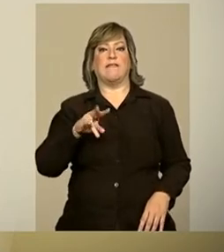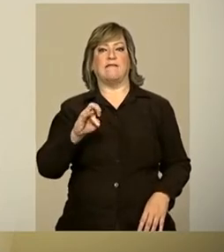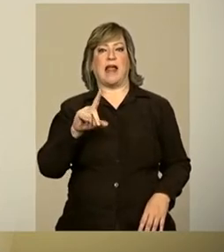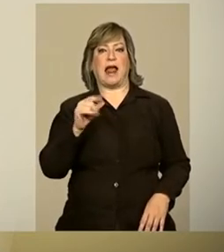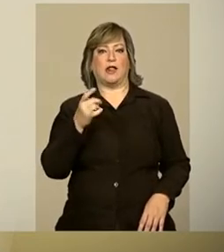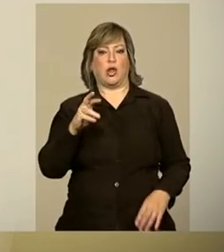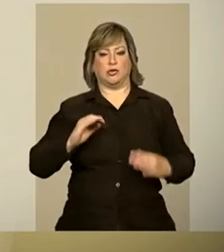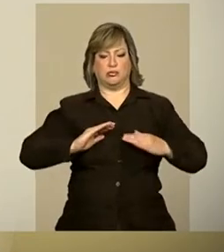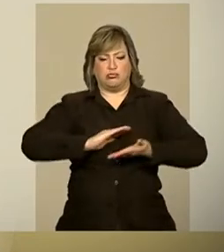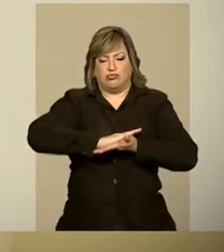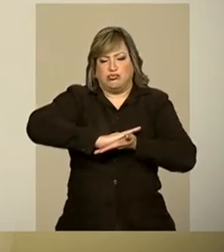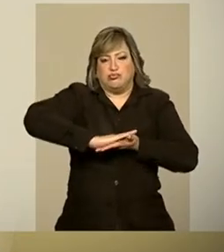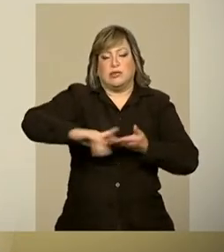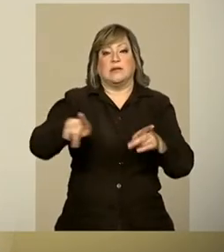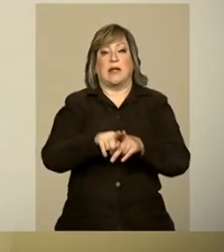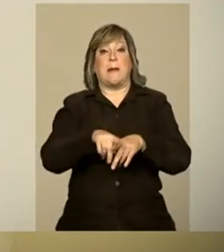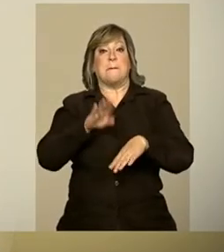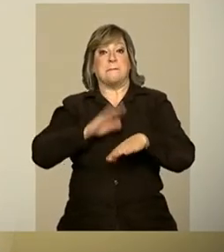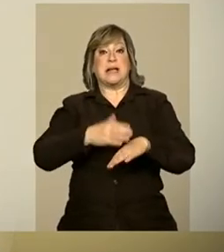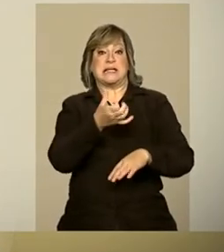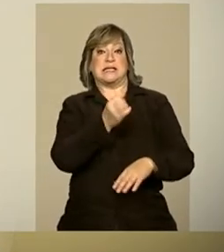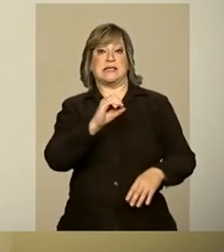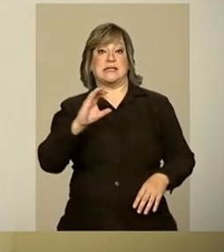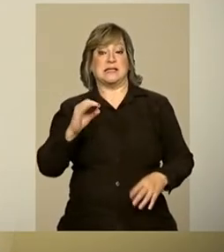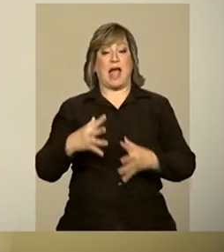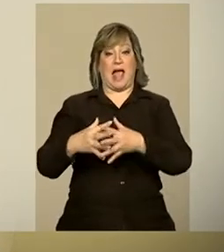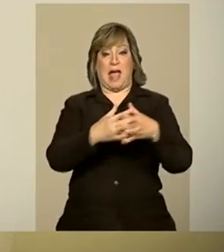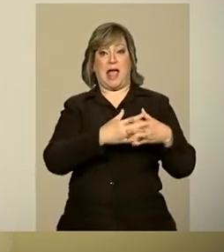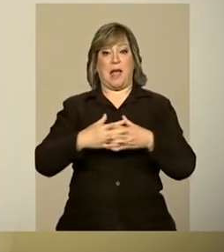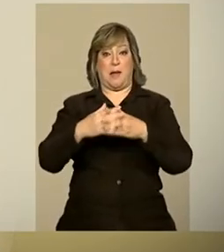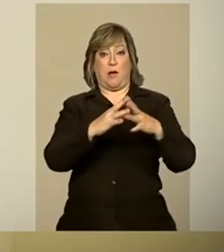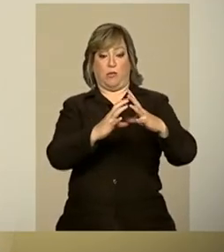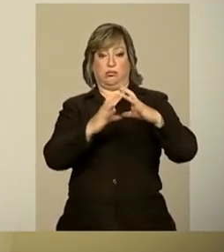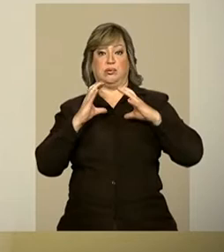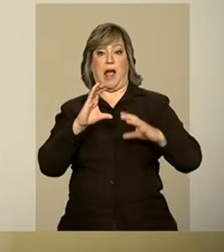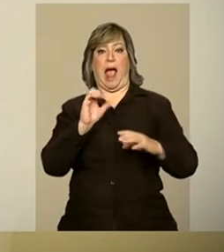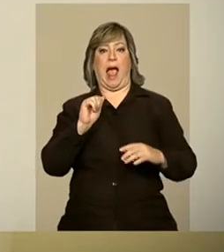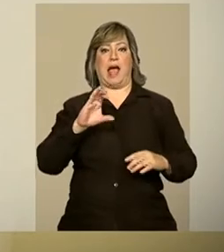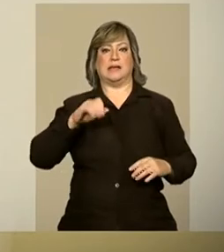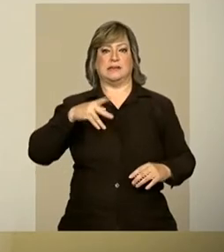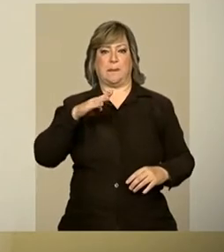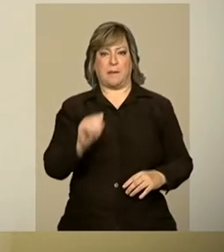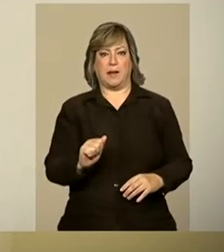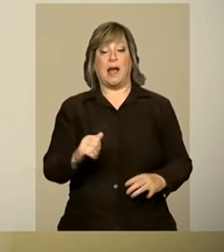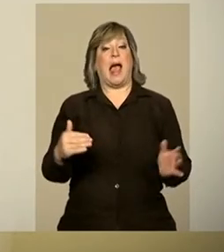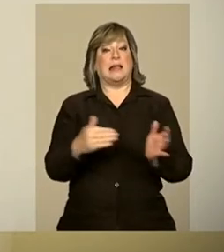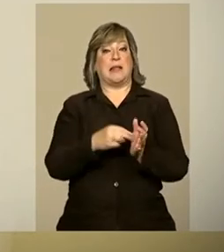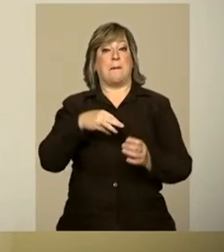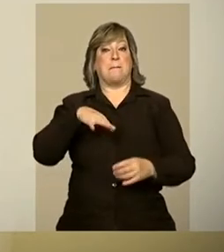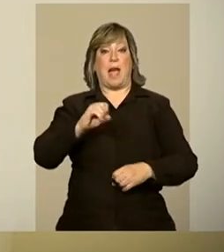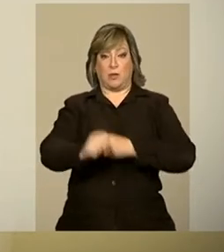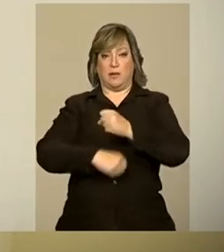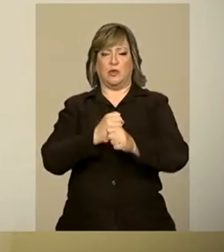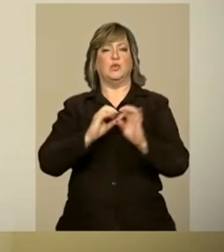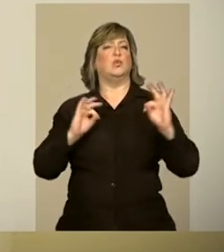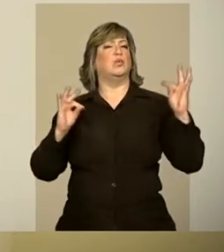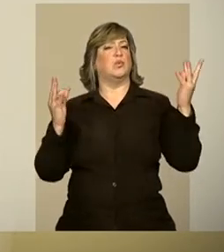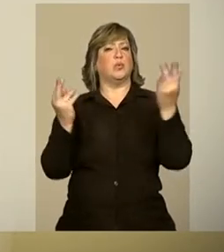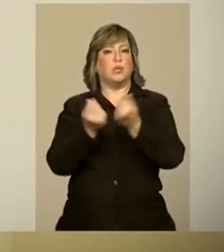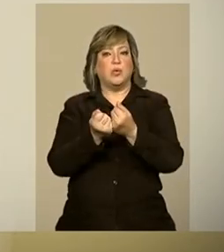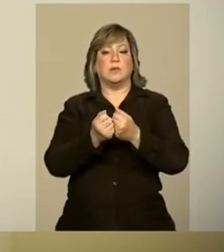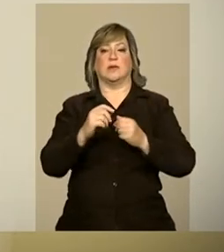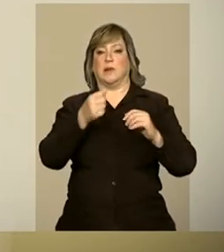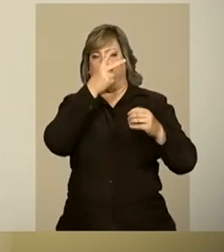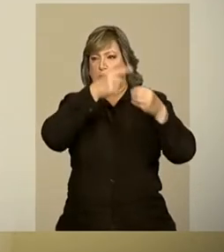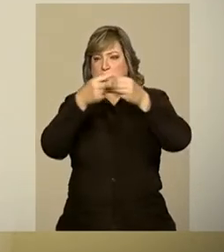mais de 600 caminhões caçamba. Até maio que vem, todos os municípios brasileiros com menos de 50